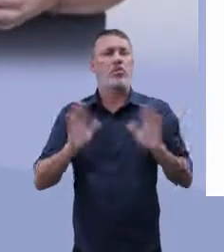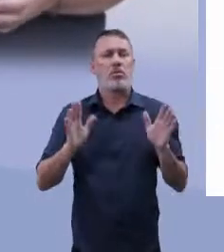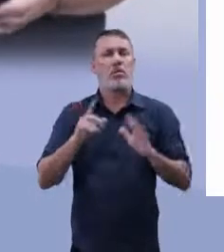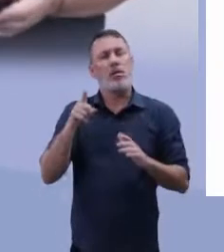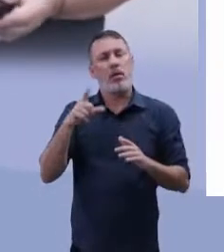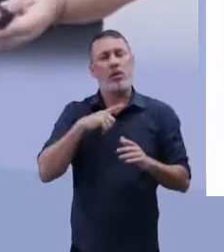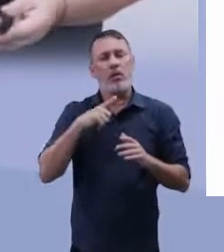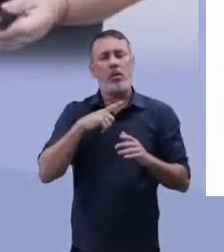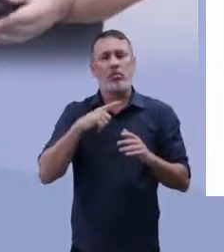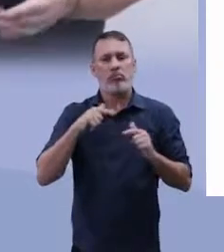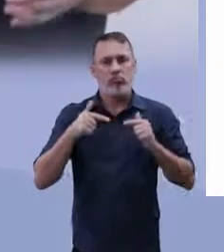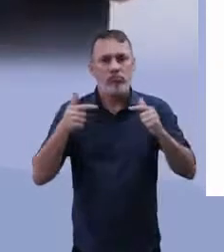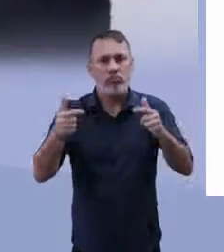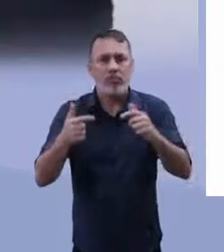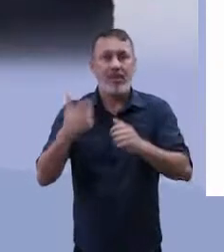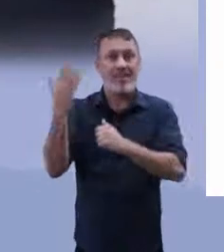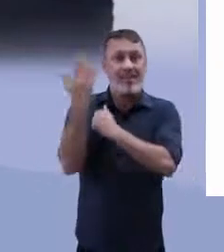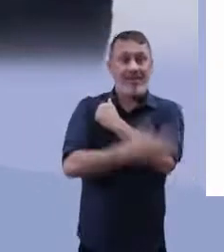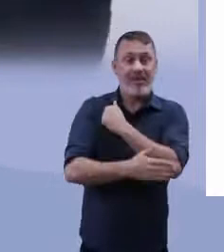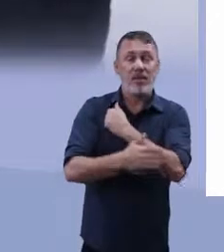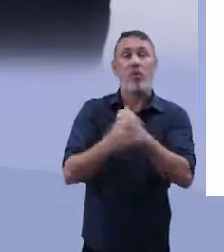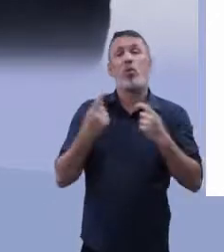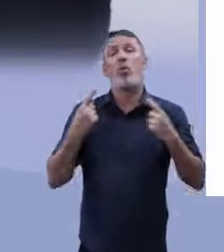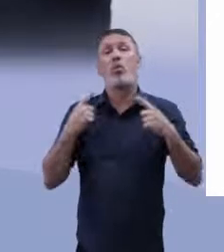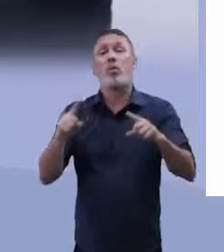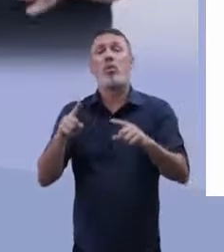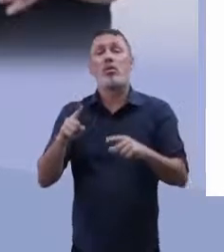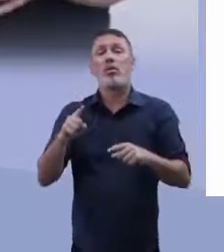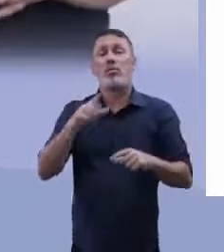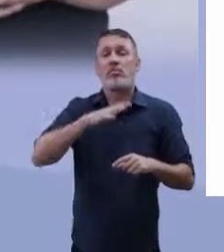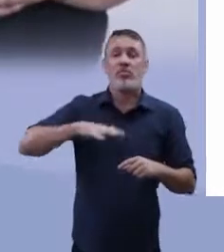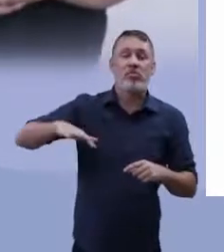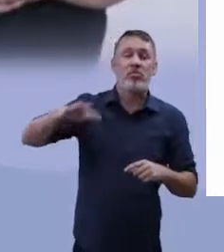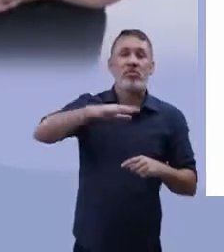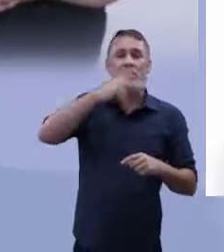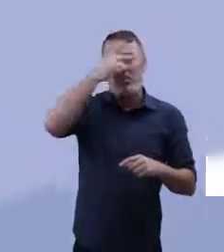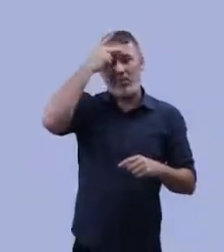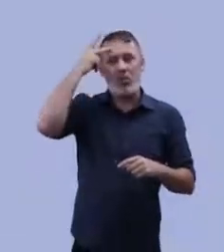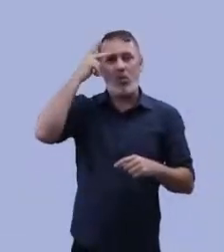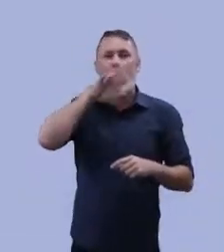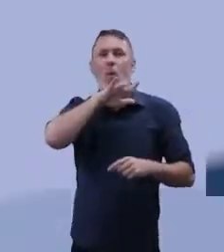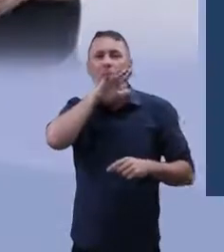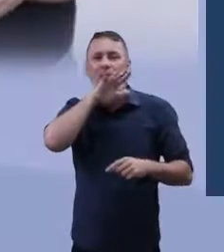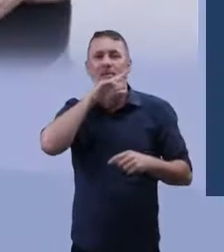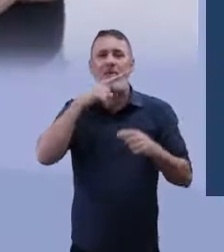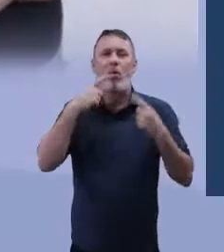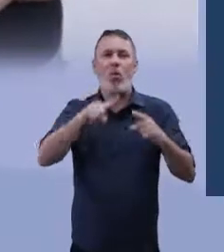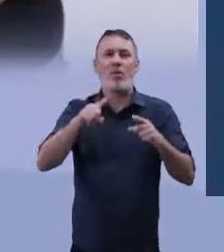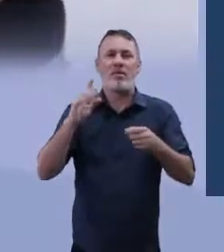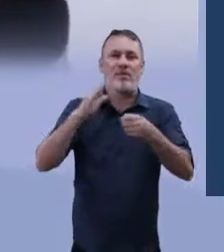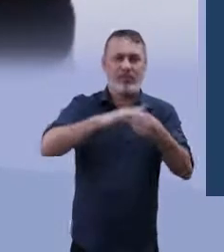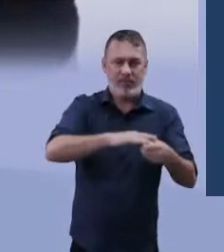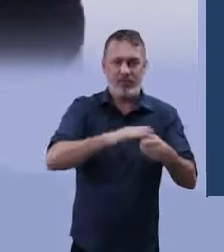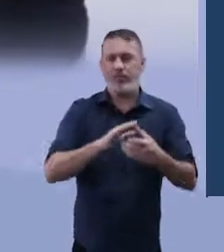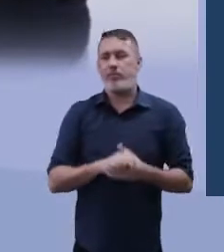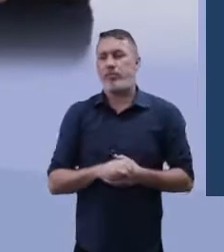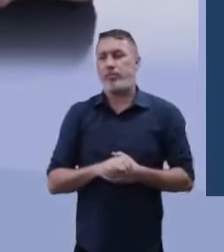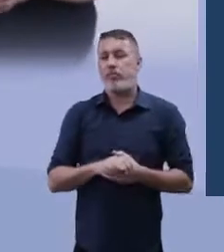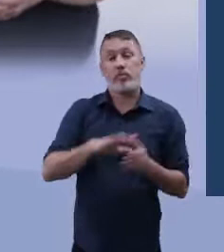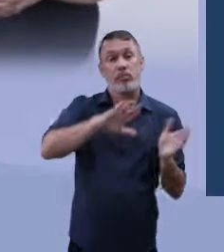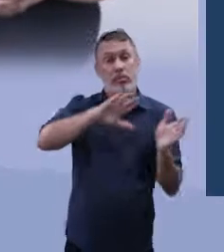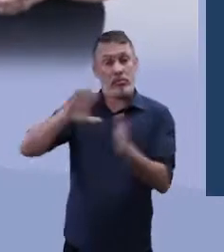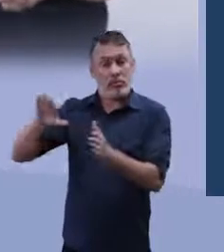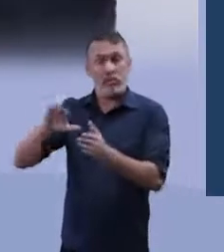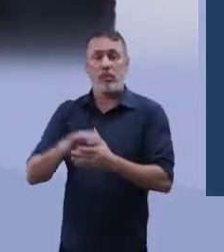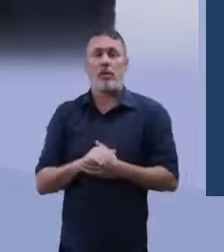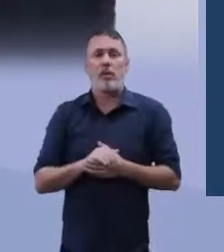ataque e defesa contra um inimigo terrível chamado fascismo. Na literatura, o cubismo